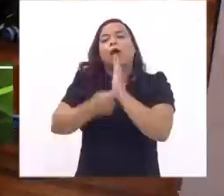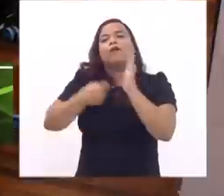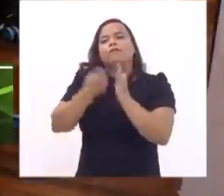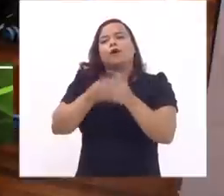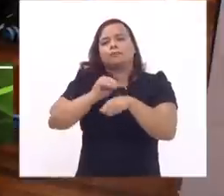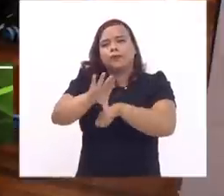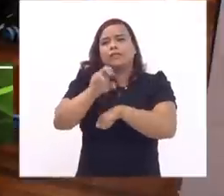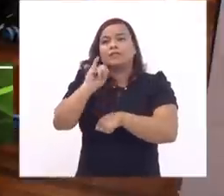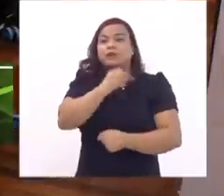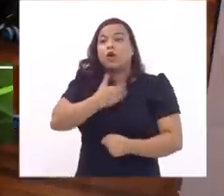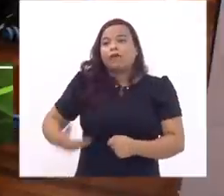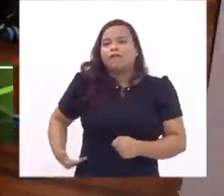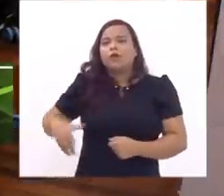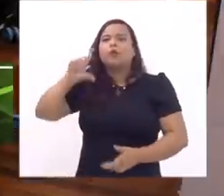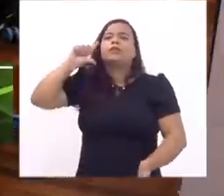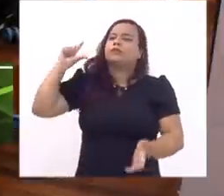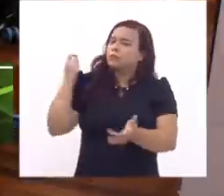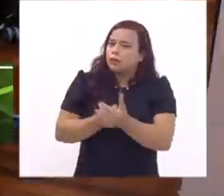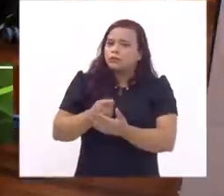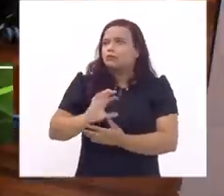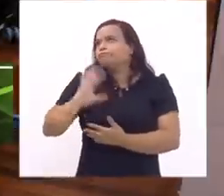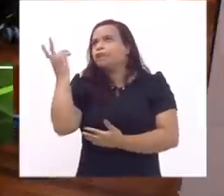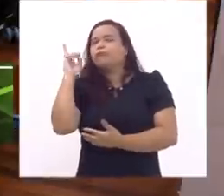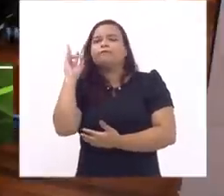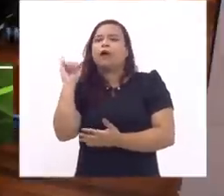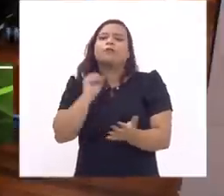algum momento, decida que vai fazer a